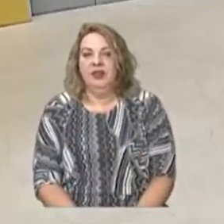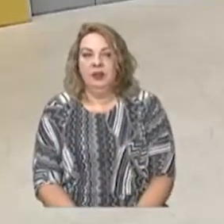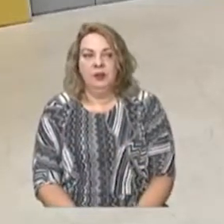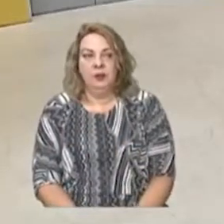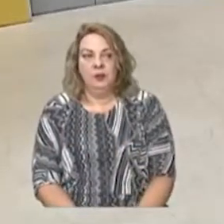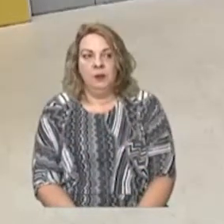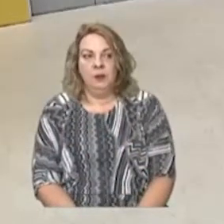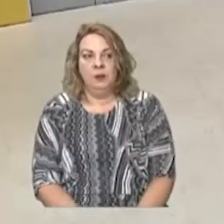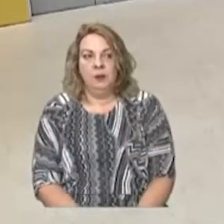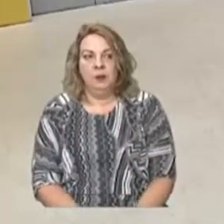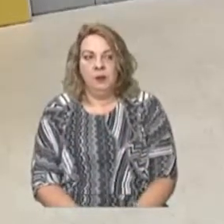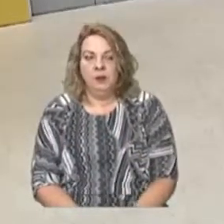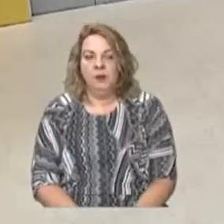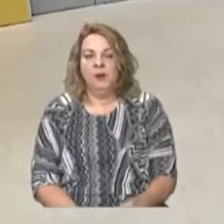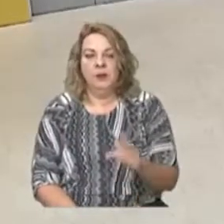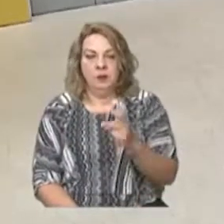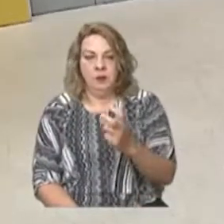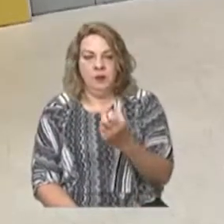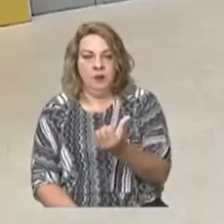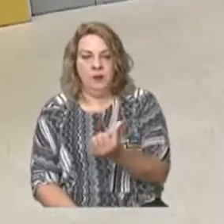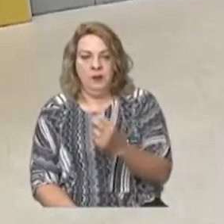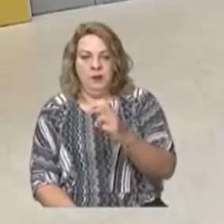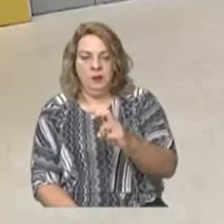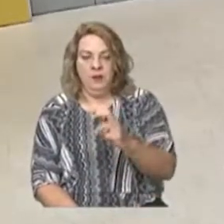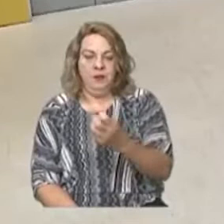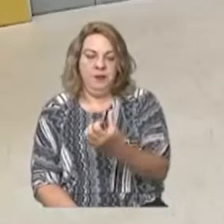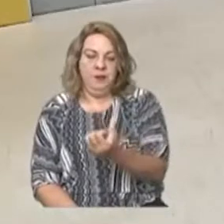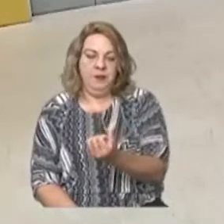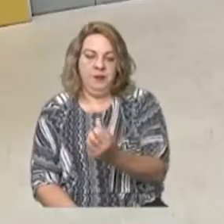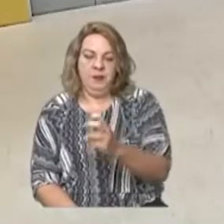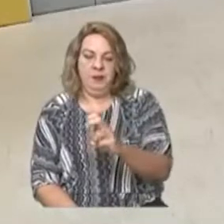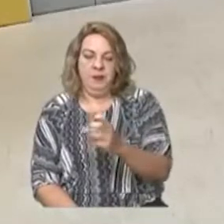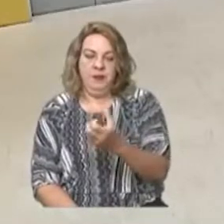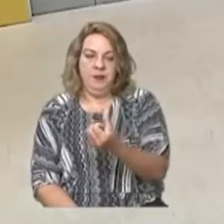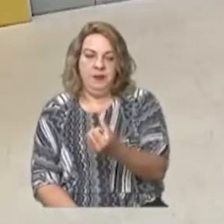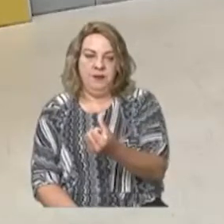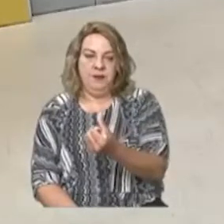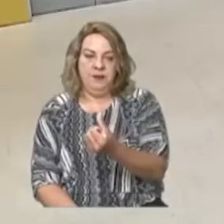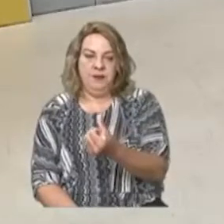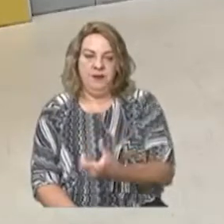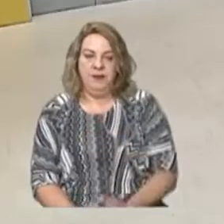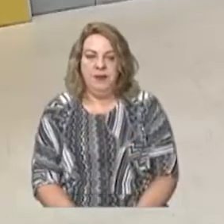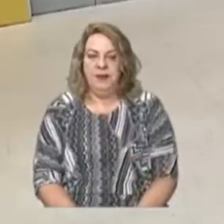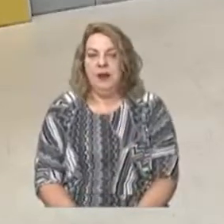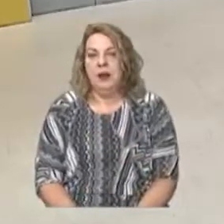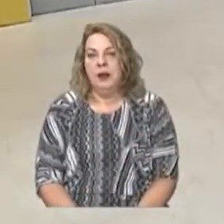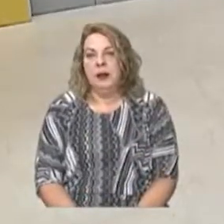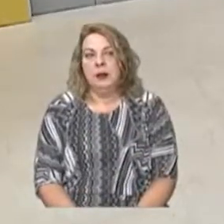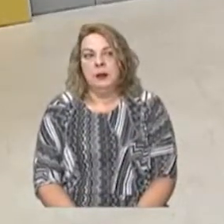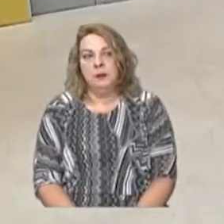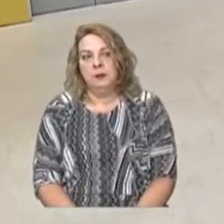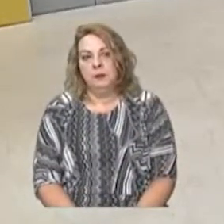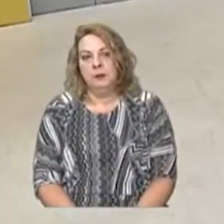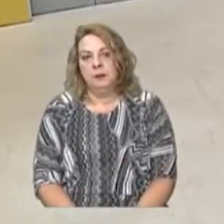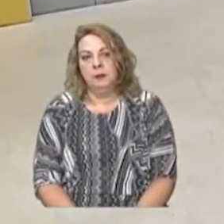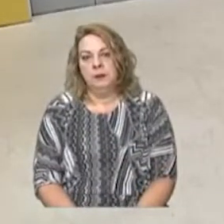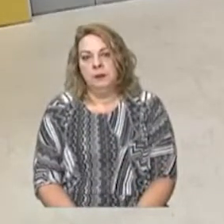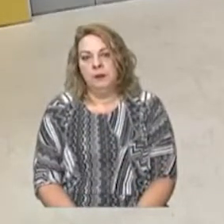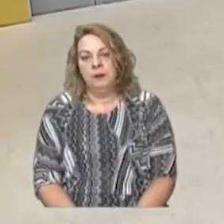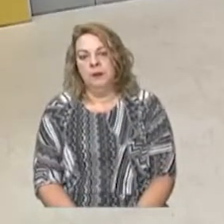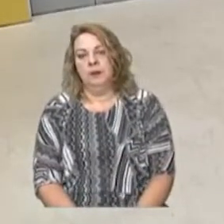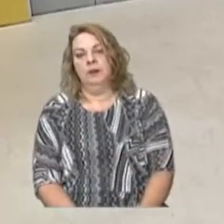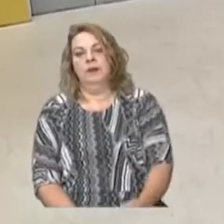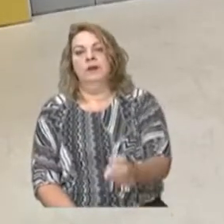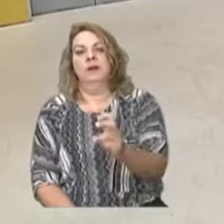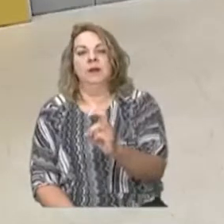Tô chamando 56, 56, 56, Clarinha guarda lá o 56 no painel, a Rose mostra a